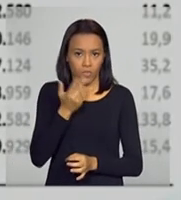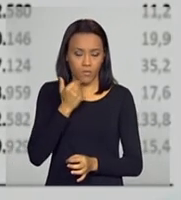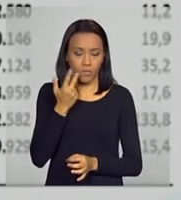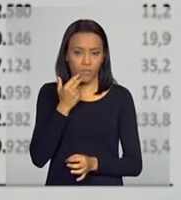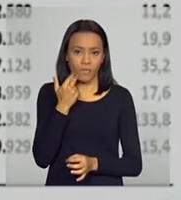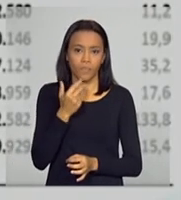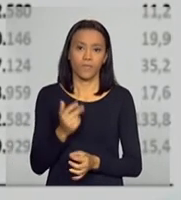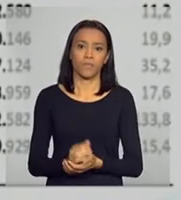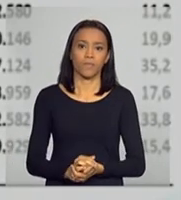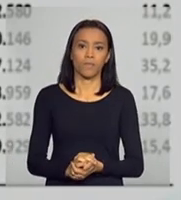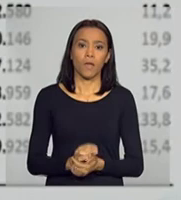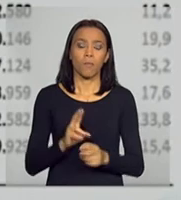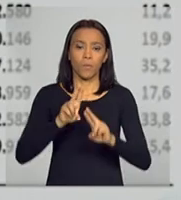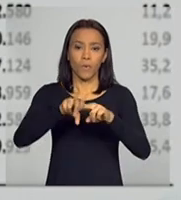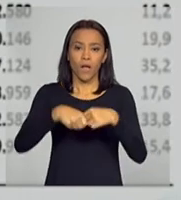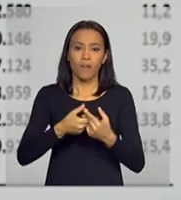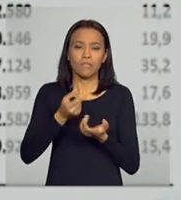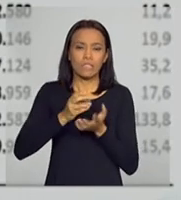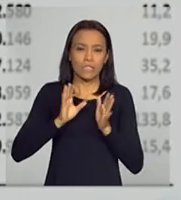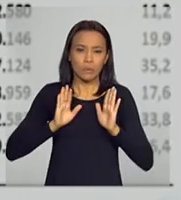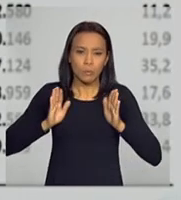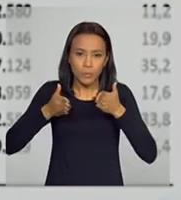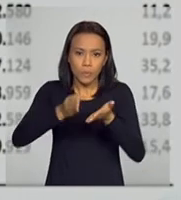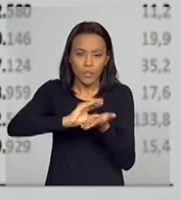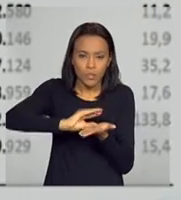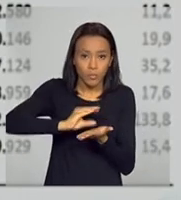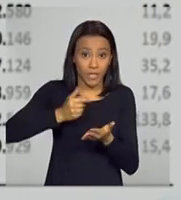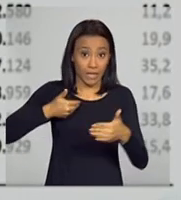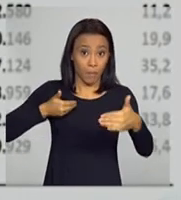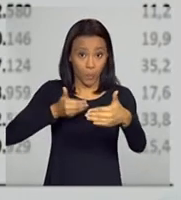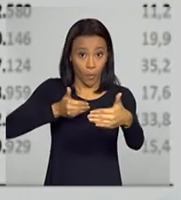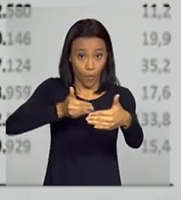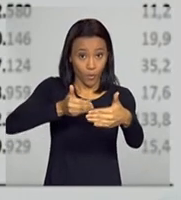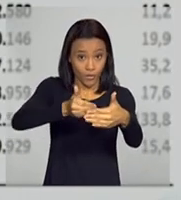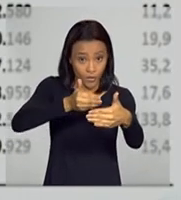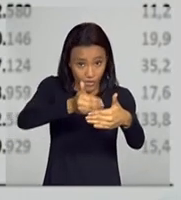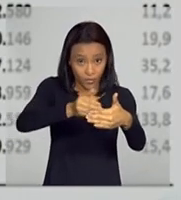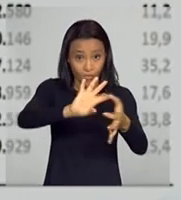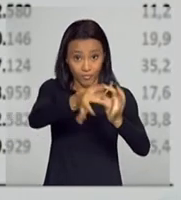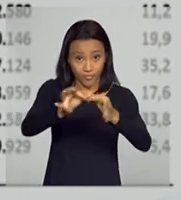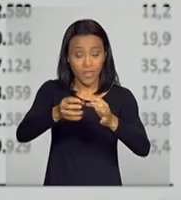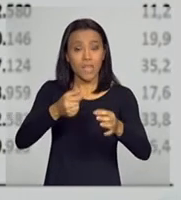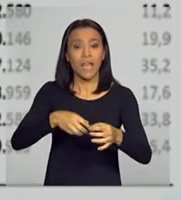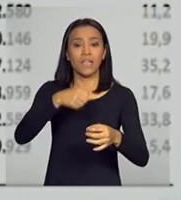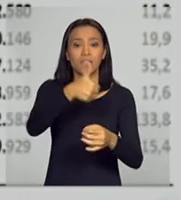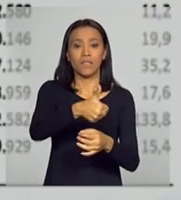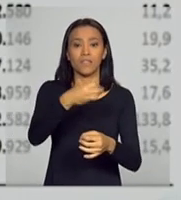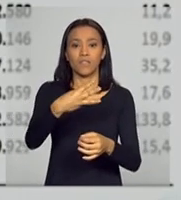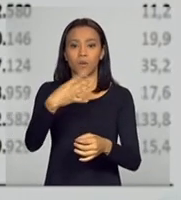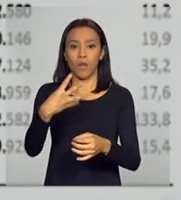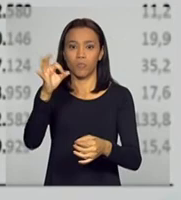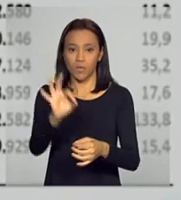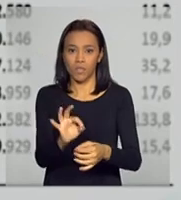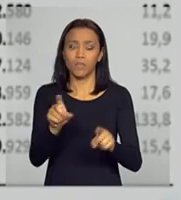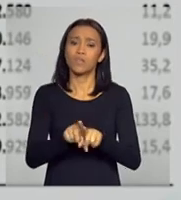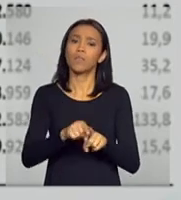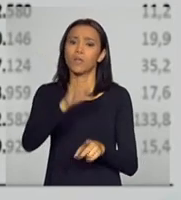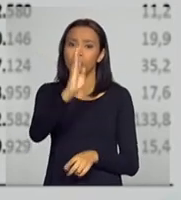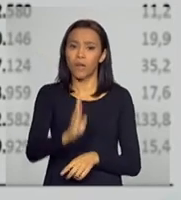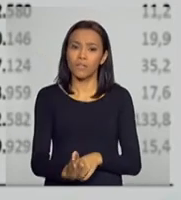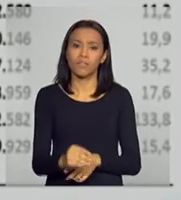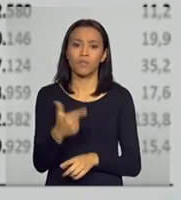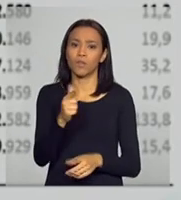pelos pela concentração de investimentos no quando se aproxima os eventos 134 por cento e do